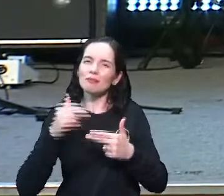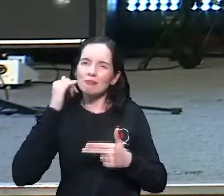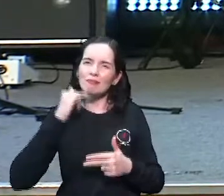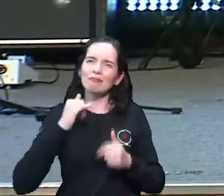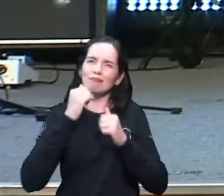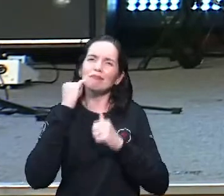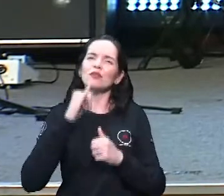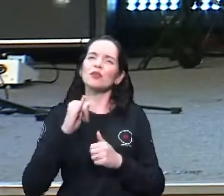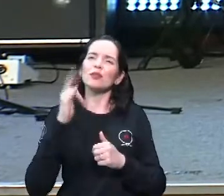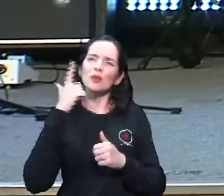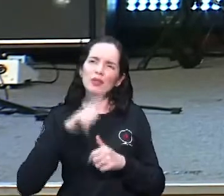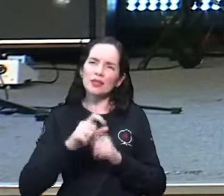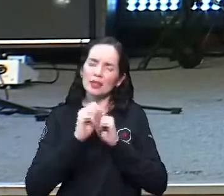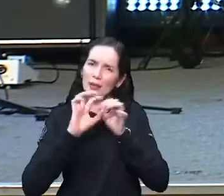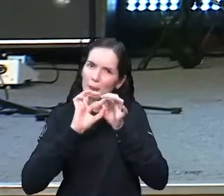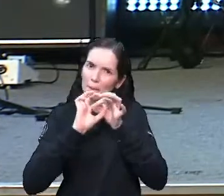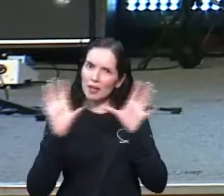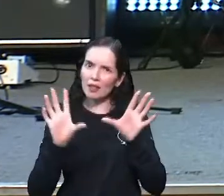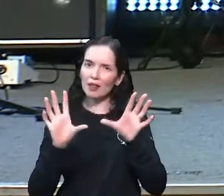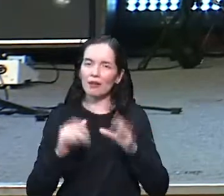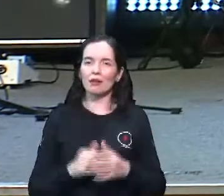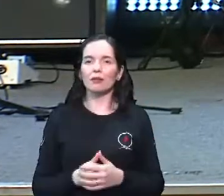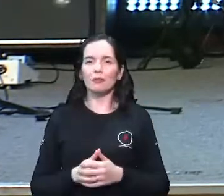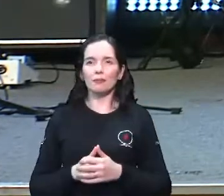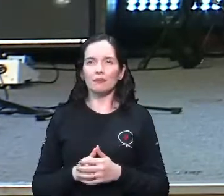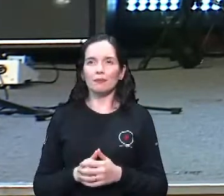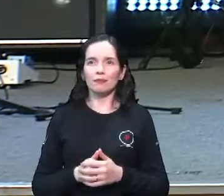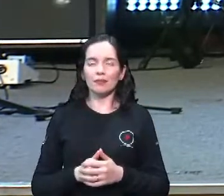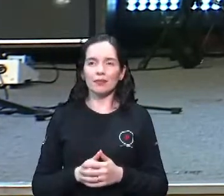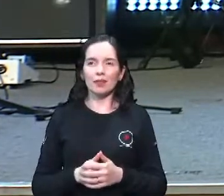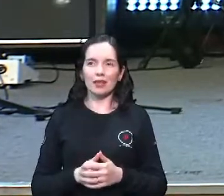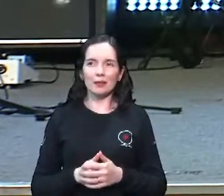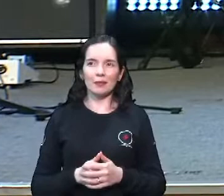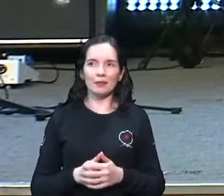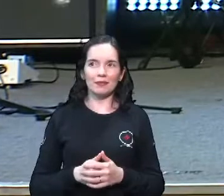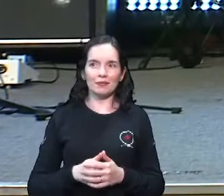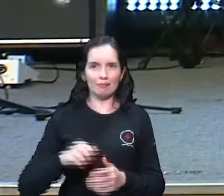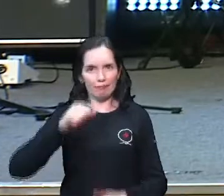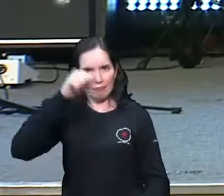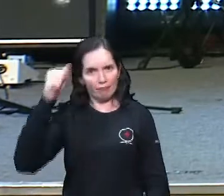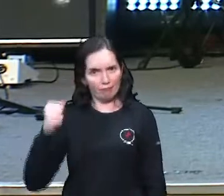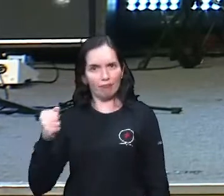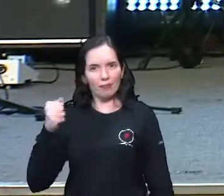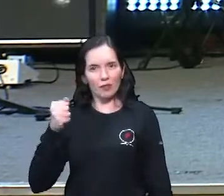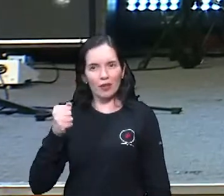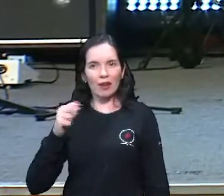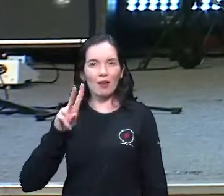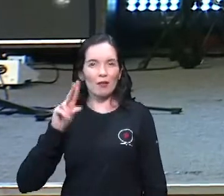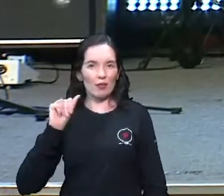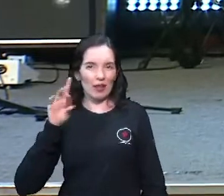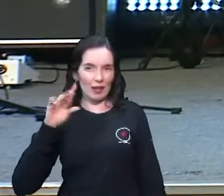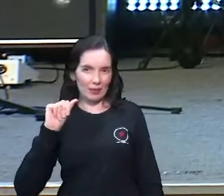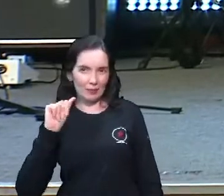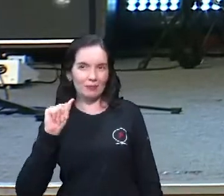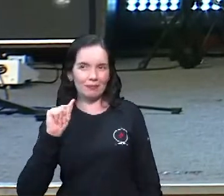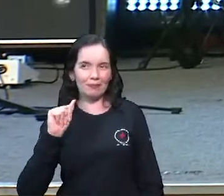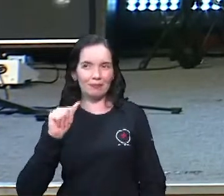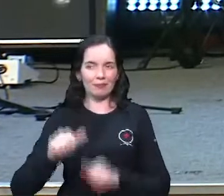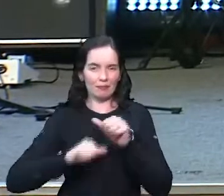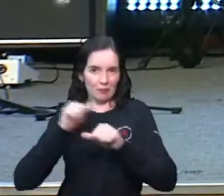vara que... Meu irmão, vara é vara. A não ser se Deus mudou a identidade dela e falou, você prospera ele.